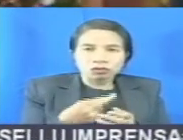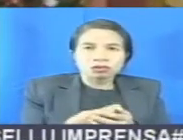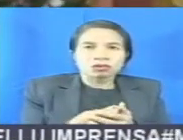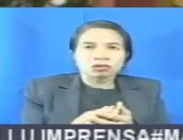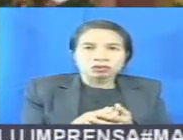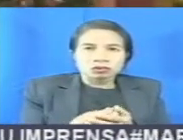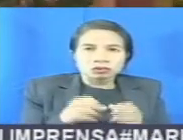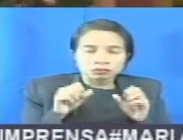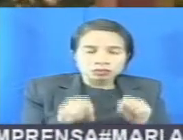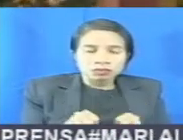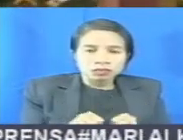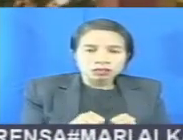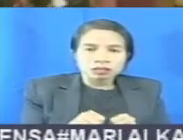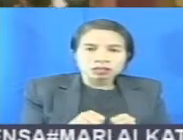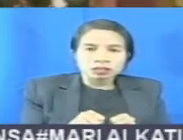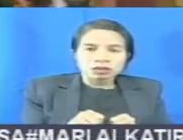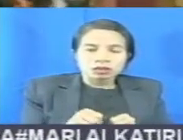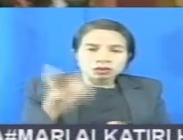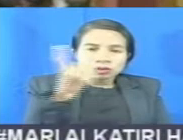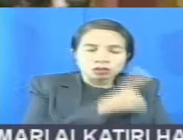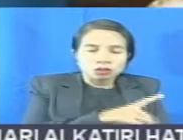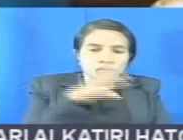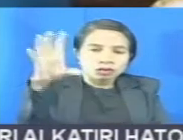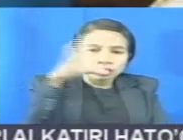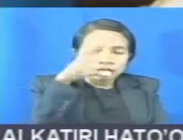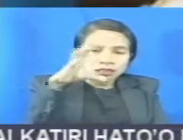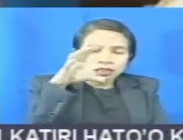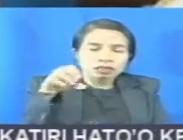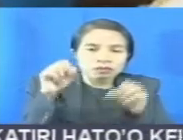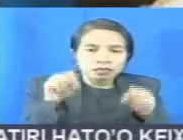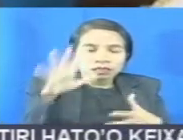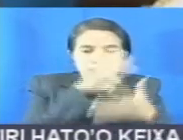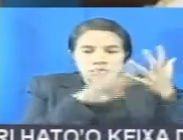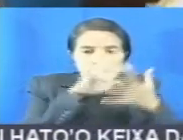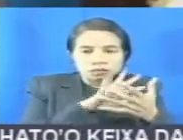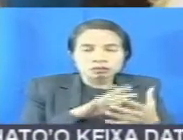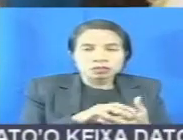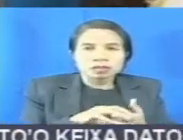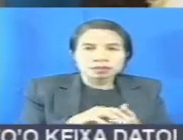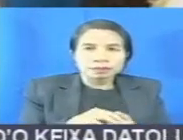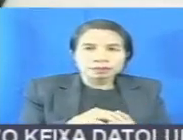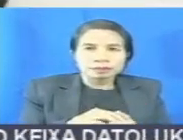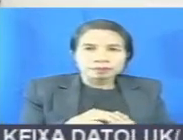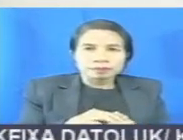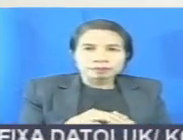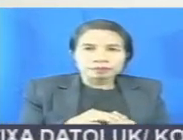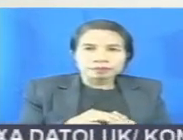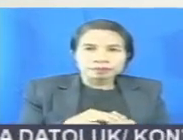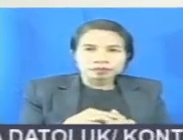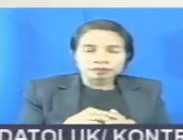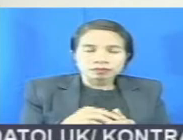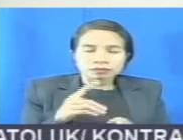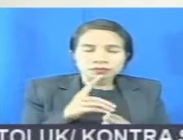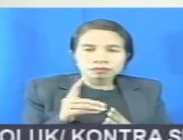ihasumuruma ba sira para ihaloro natal sira bela celebra. Responsável orfanato Maria Auxiliadora Venilale, Virgília